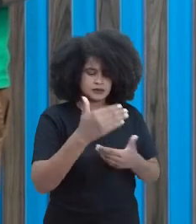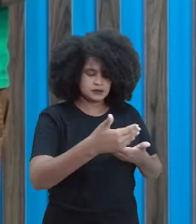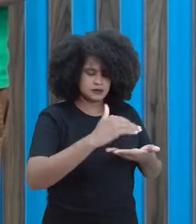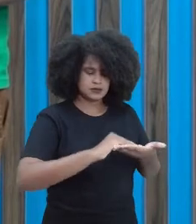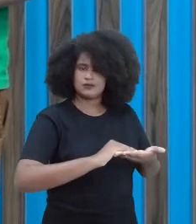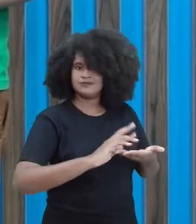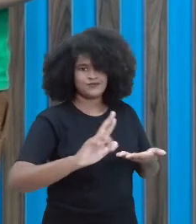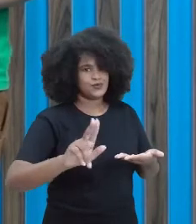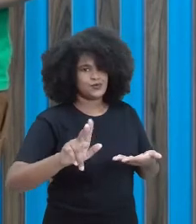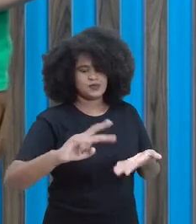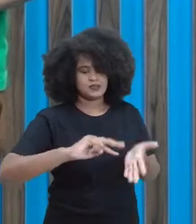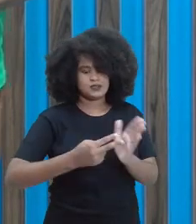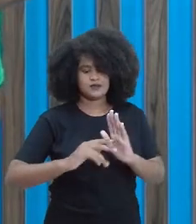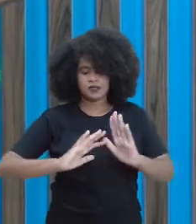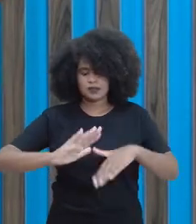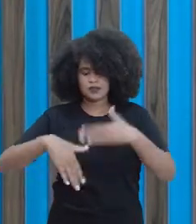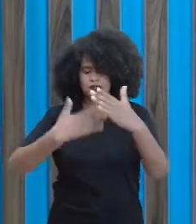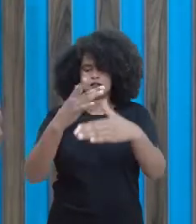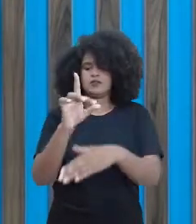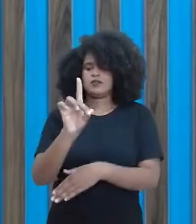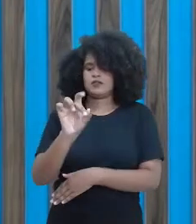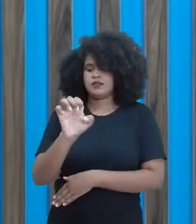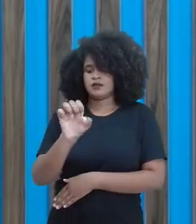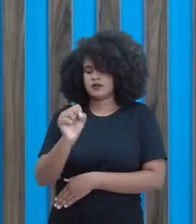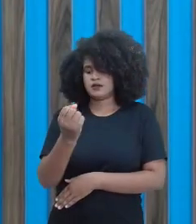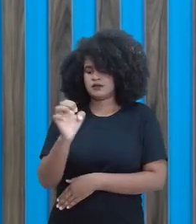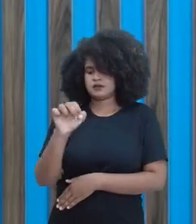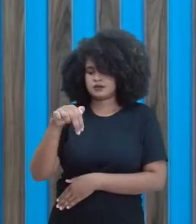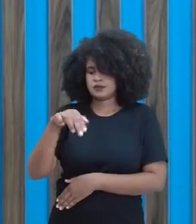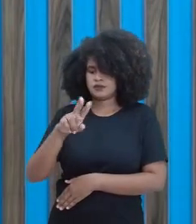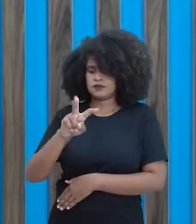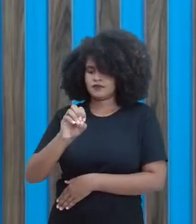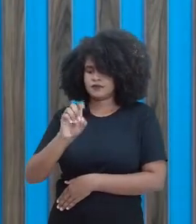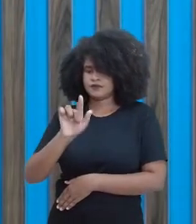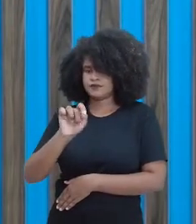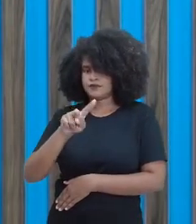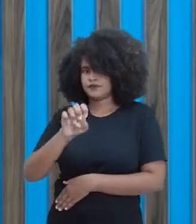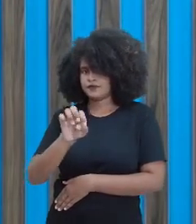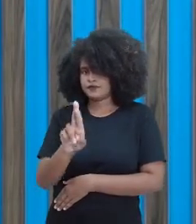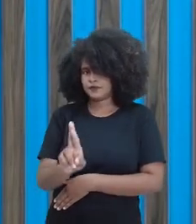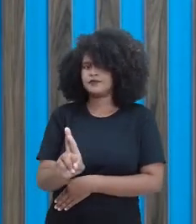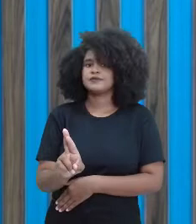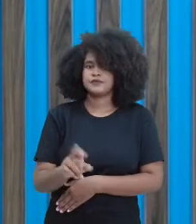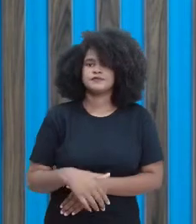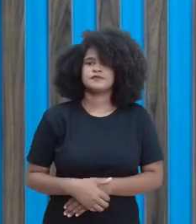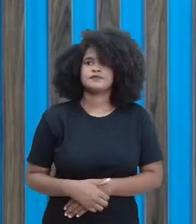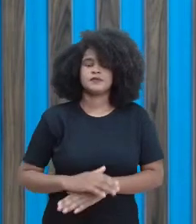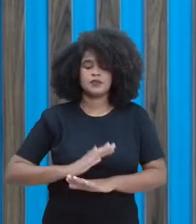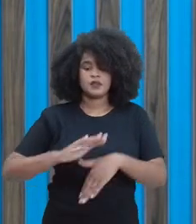desenvolver, develop, tá? Então, neste ano aqui, 1961, ele estava desenvolvendo,